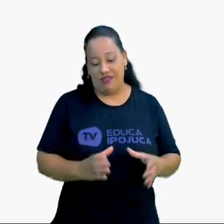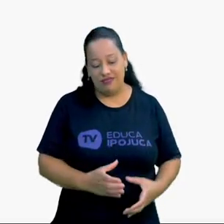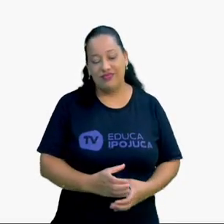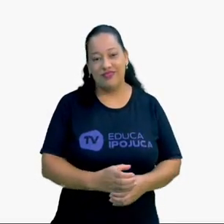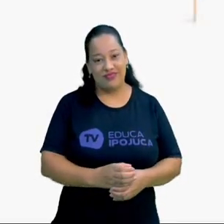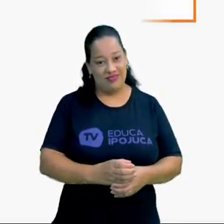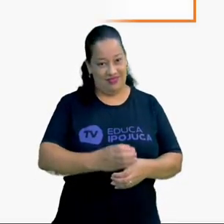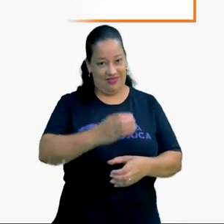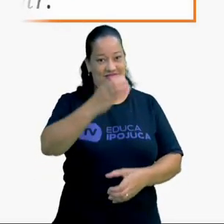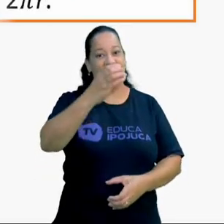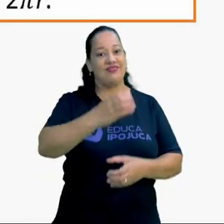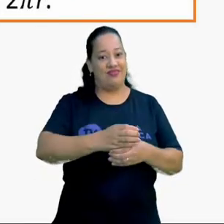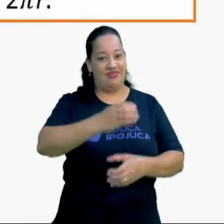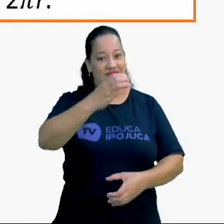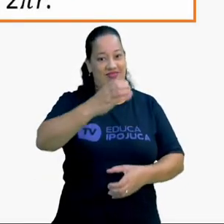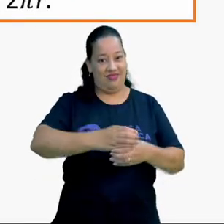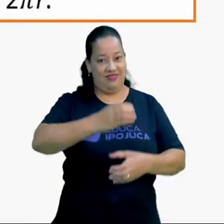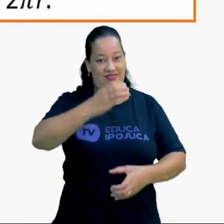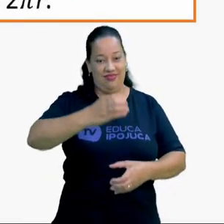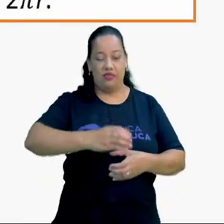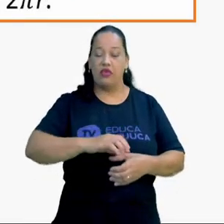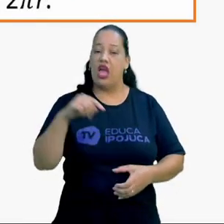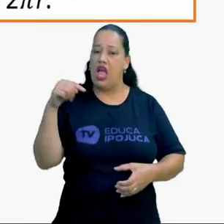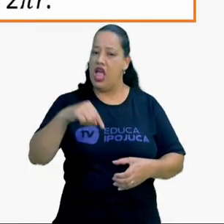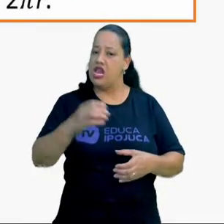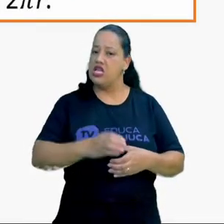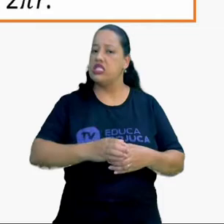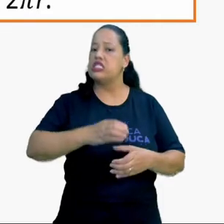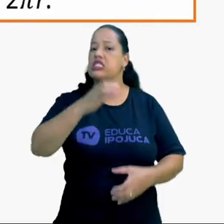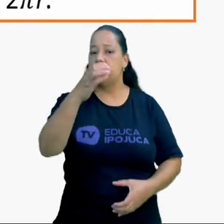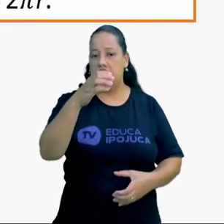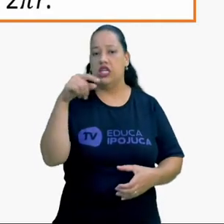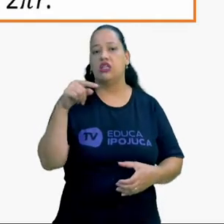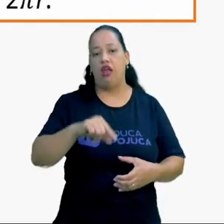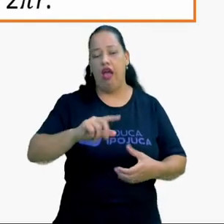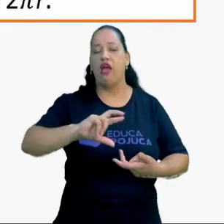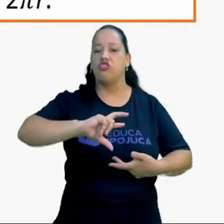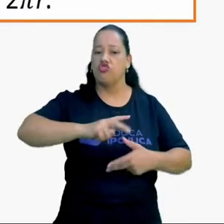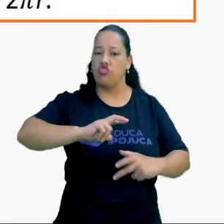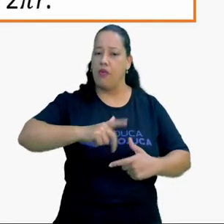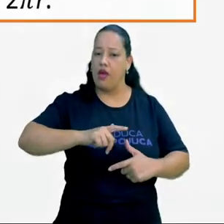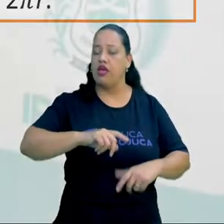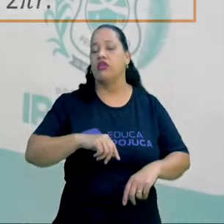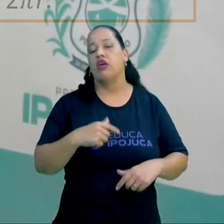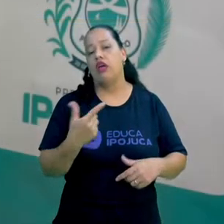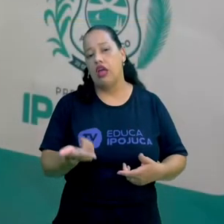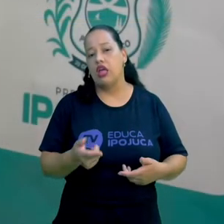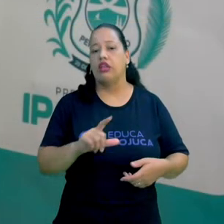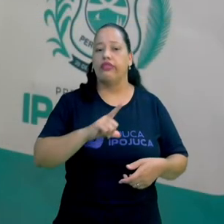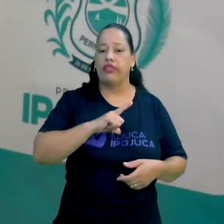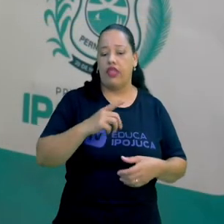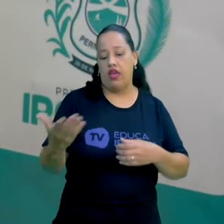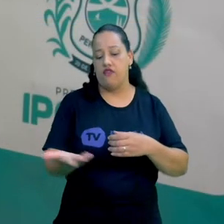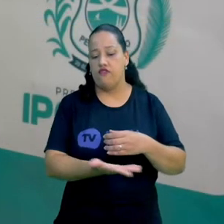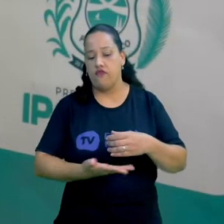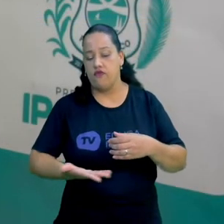cilindro. Muito bem. O cilindro é uma figura geométrica formada por duas